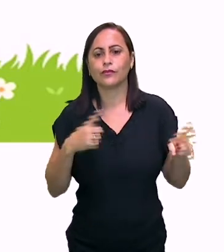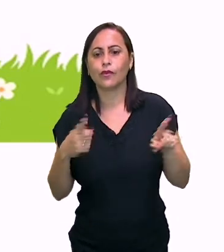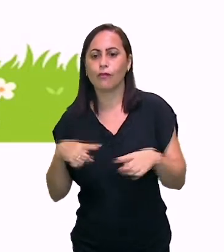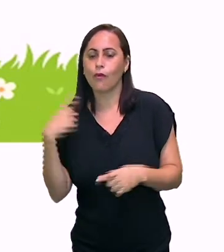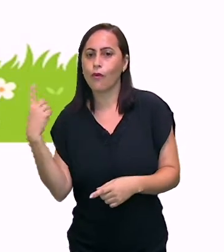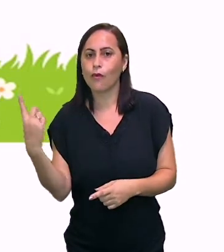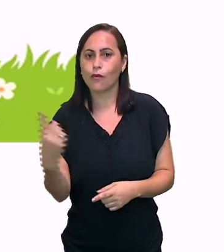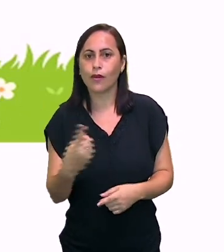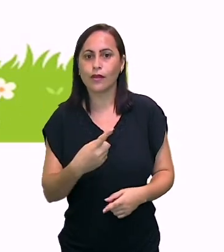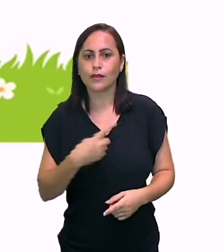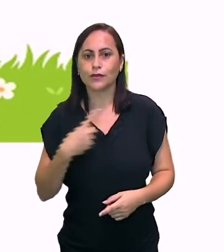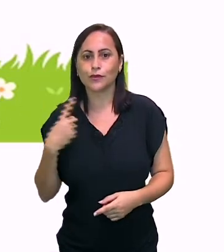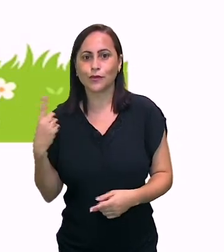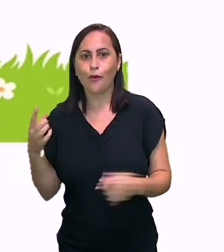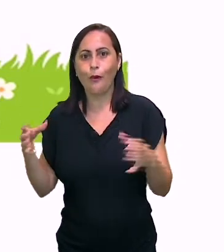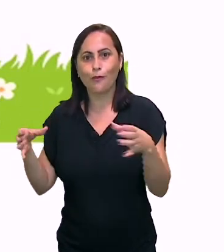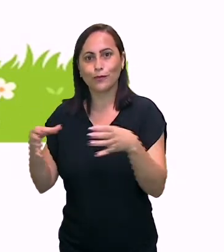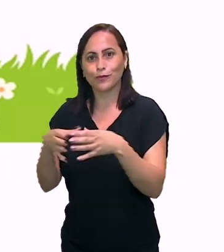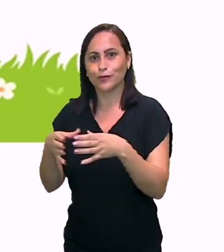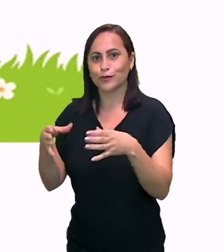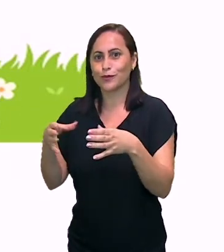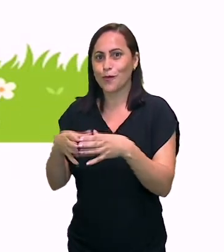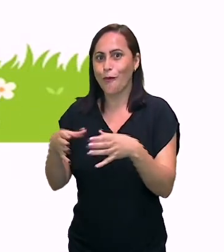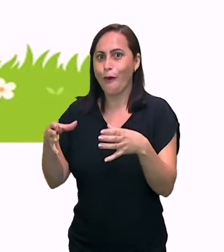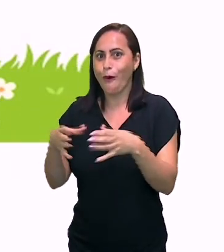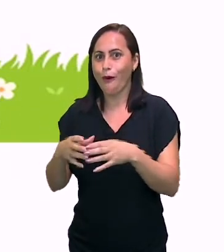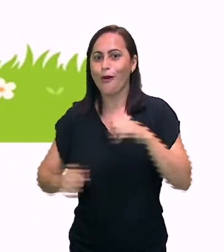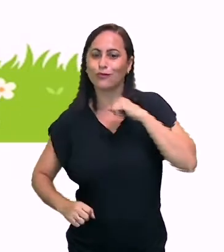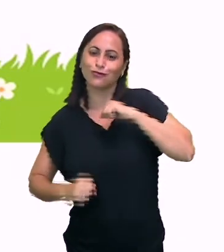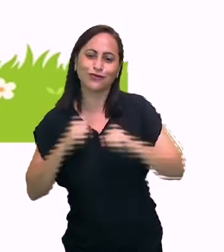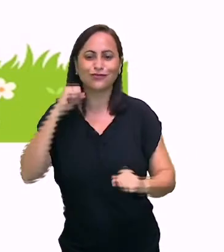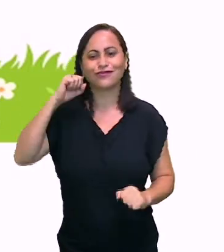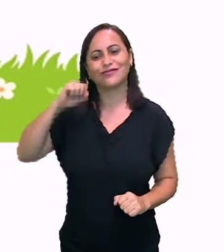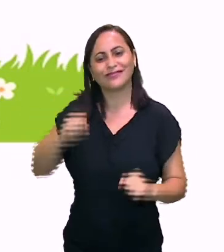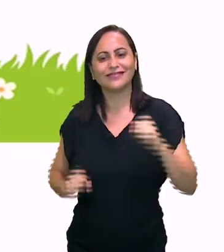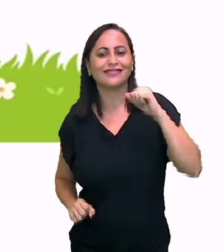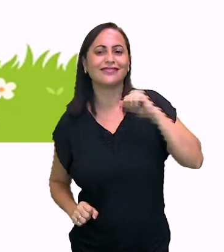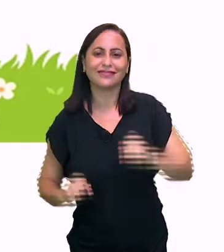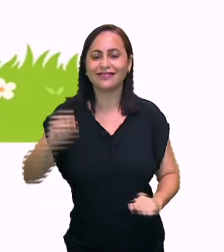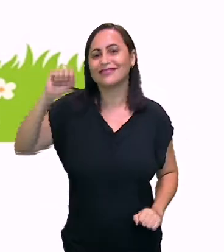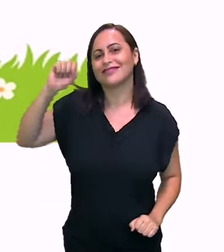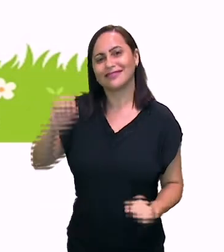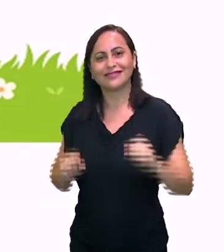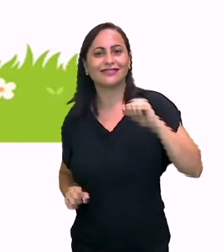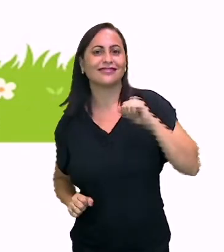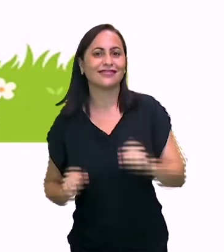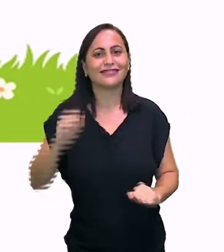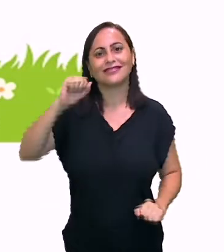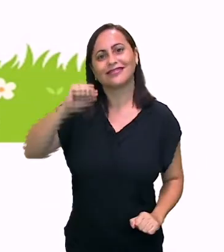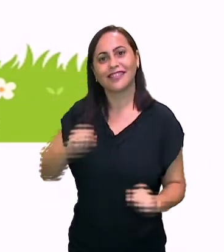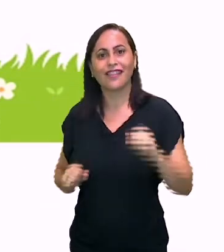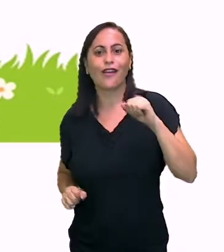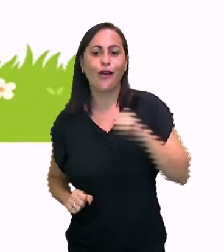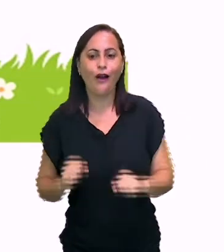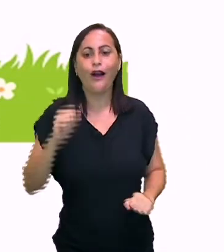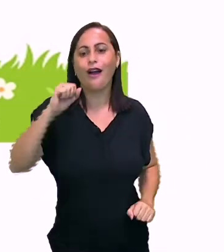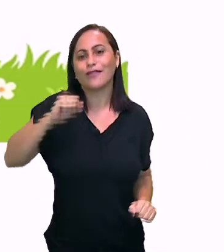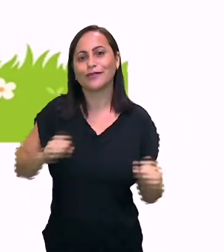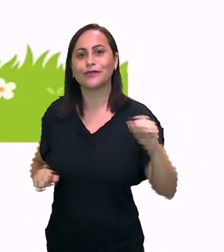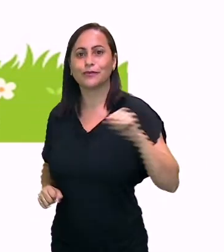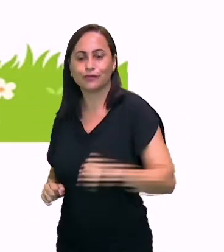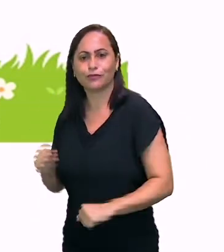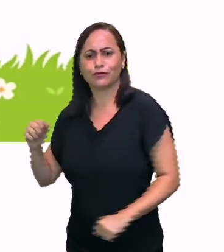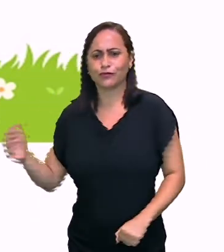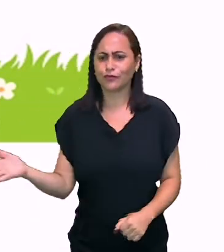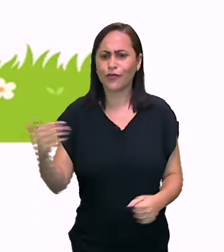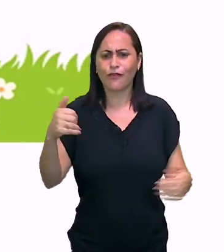Somos a turma do aquecimento. Vamos aquecer neste momento.